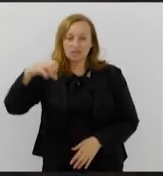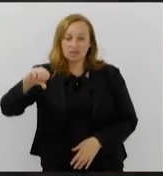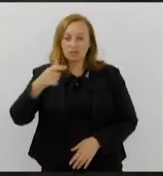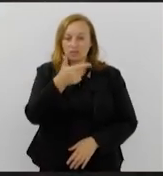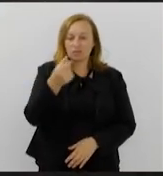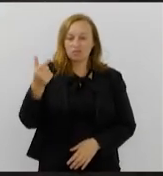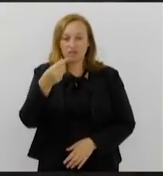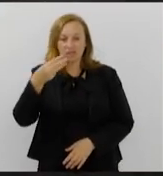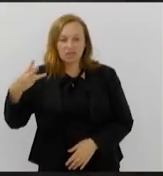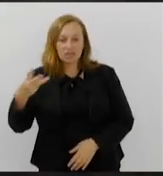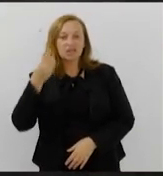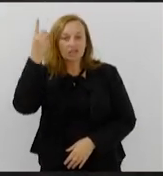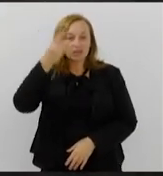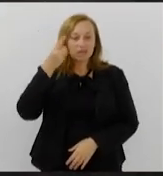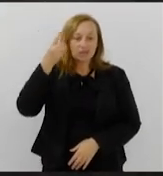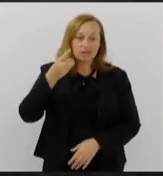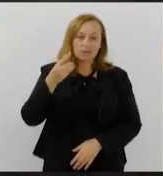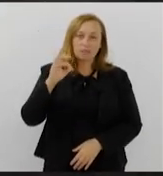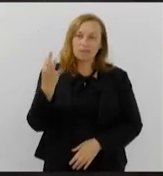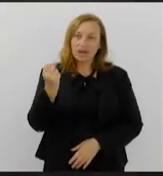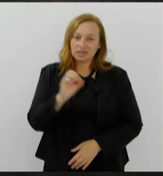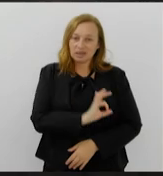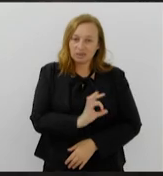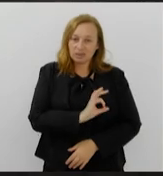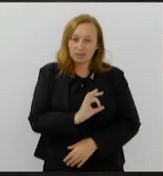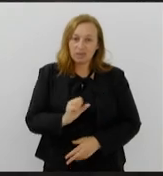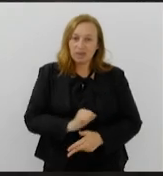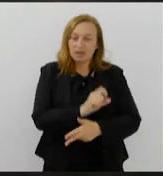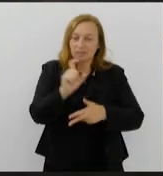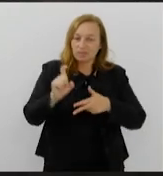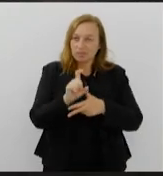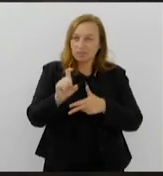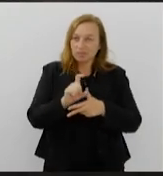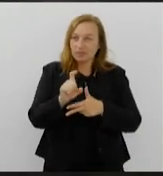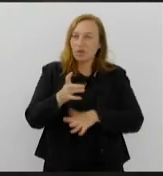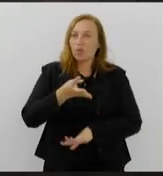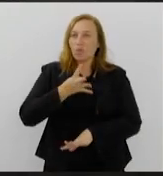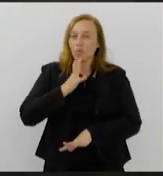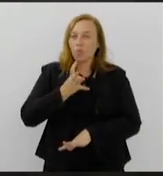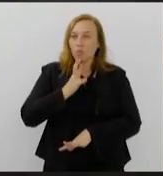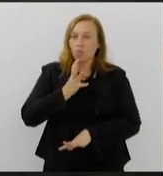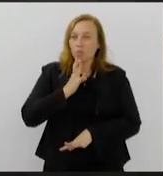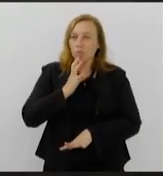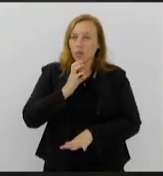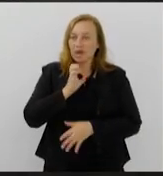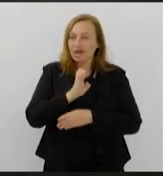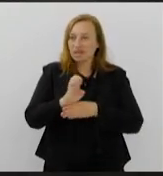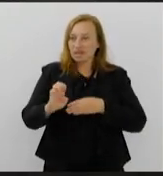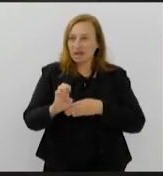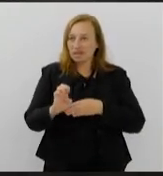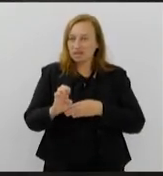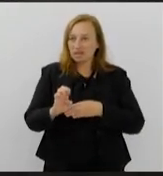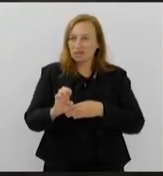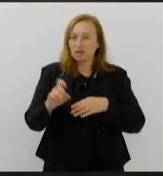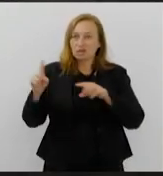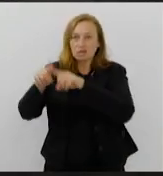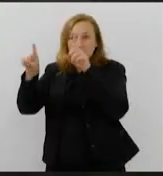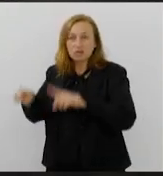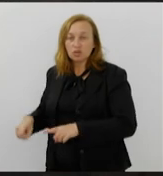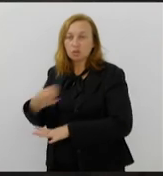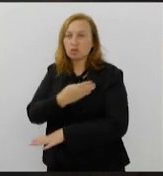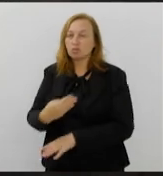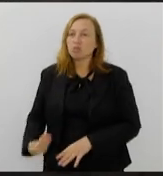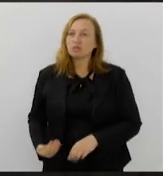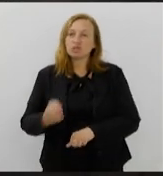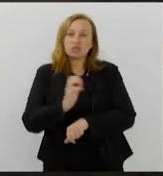1929/2023, de autoria da deputada Marta Rocha, que autoriza o Poder Executivo a reconhecer o estágio experimental dos servidores públicos